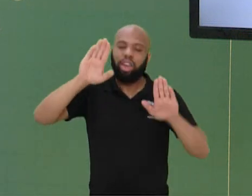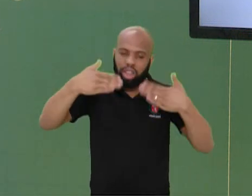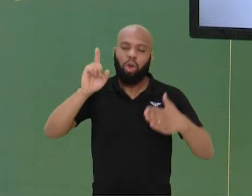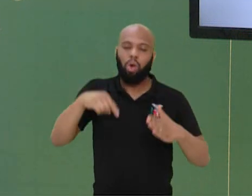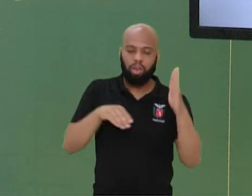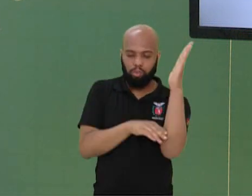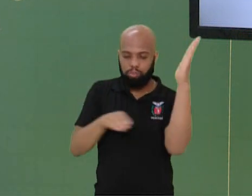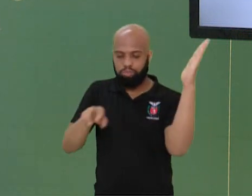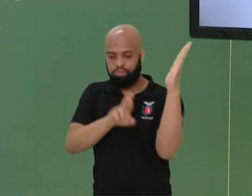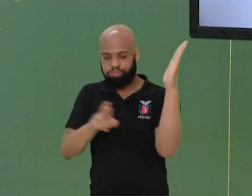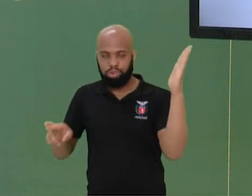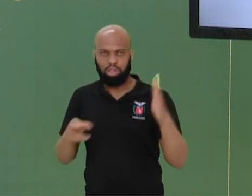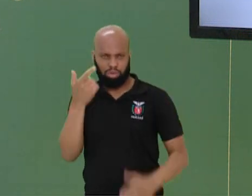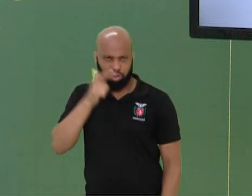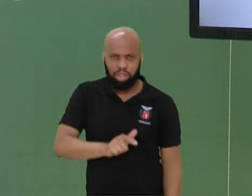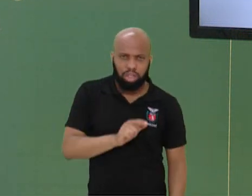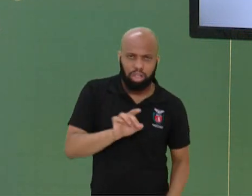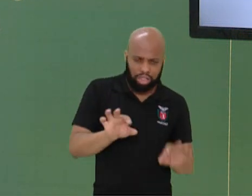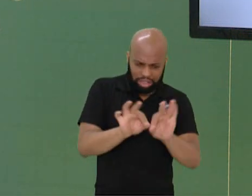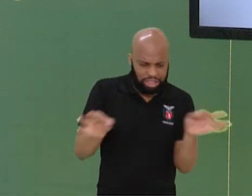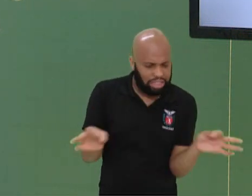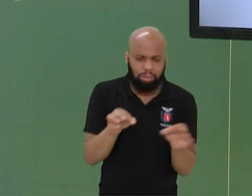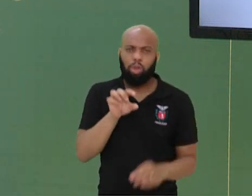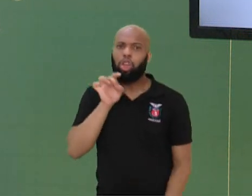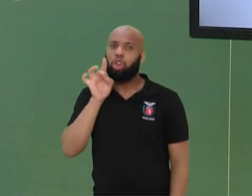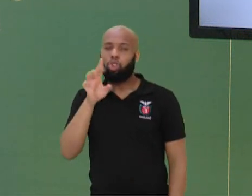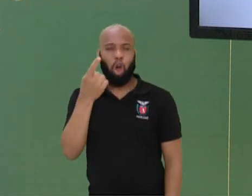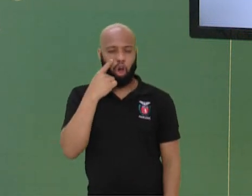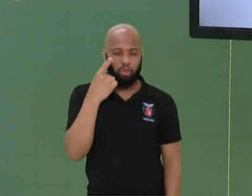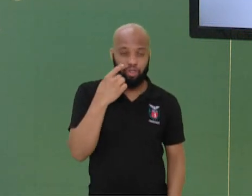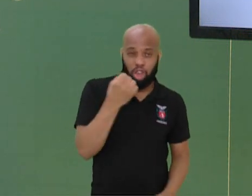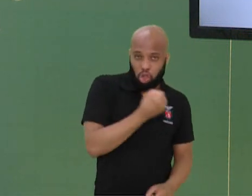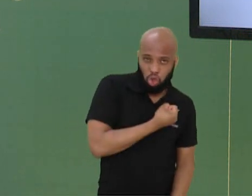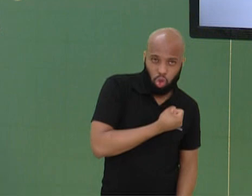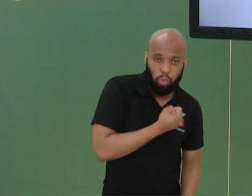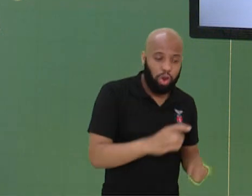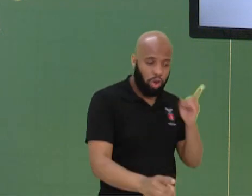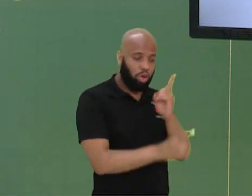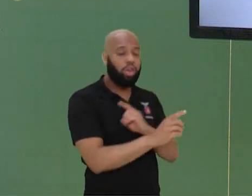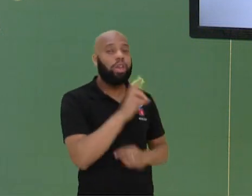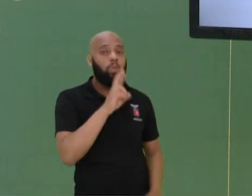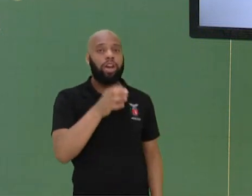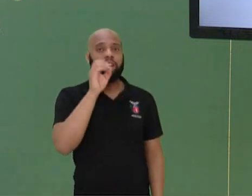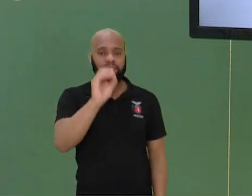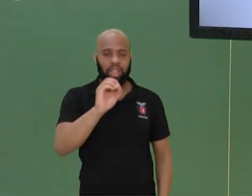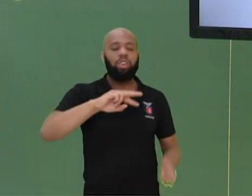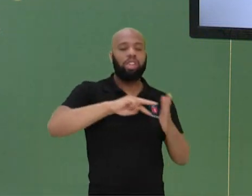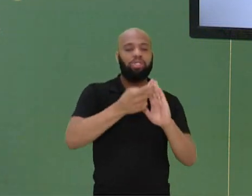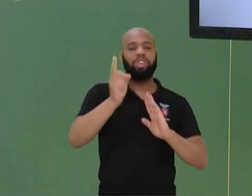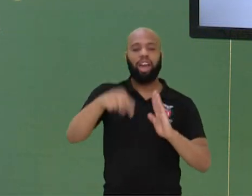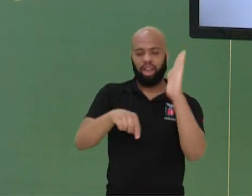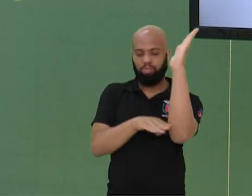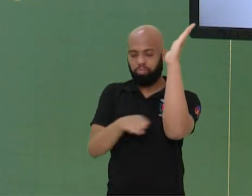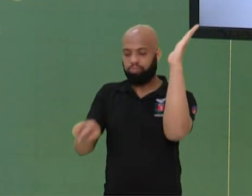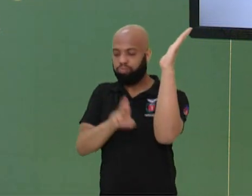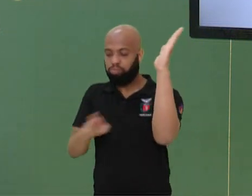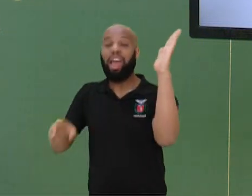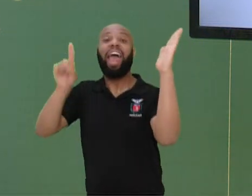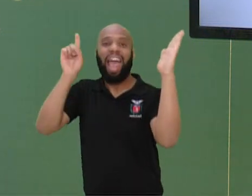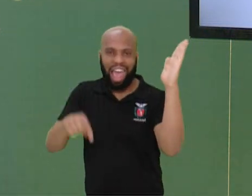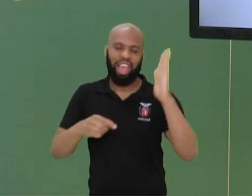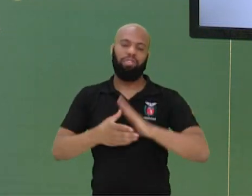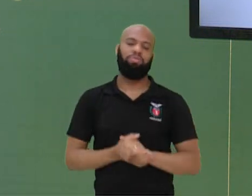Ok? Simples. Você substitui o valor, se deu 0 no resultado, aí sim você pode garantir que aquele valor